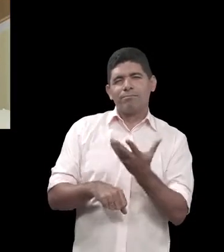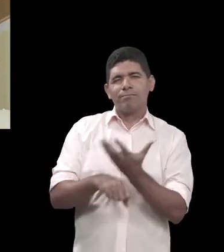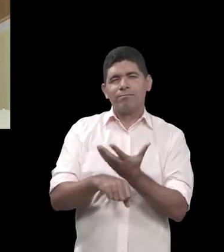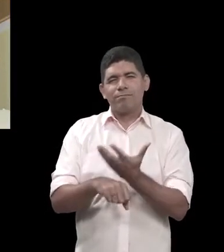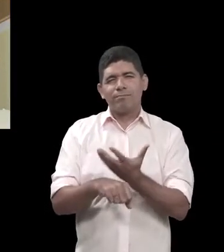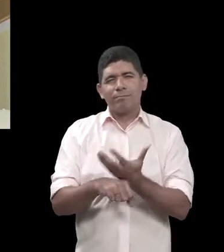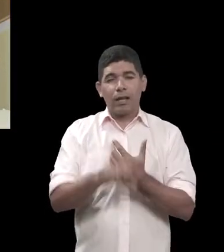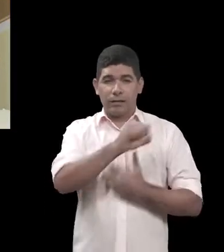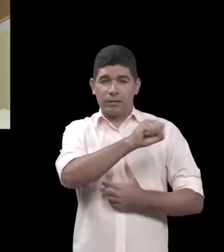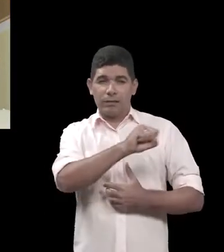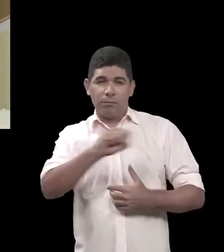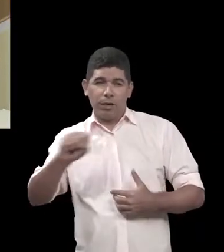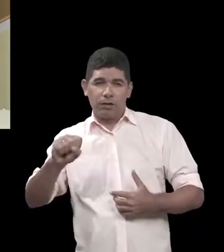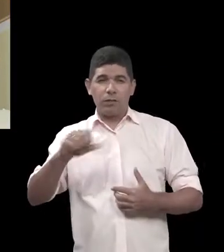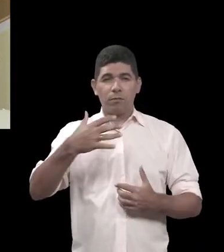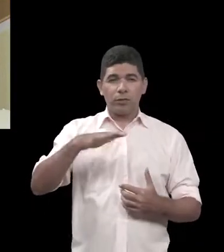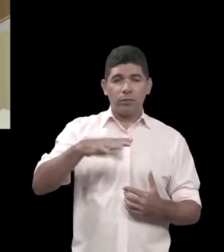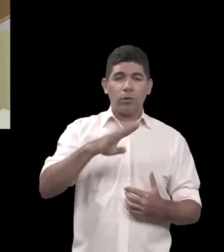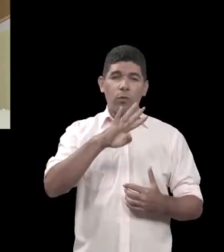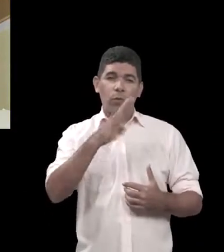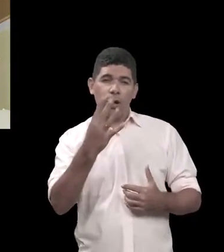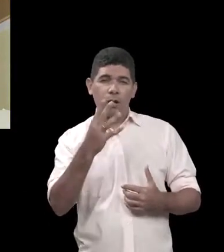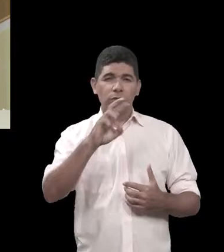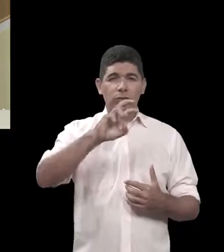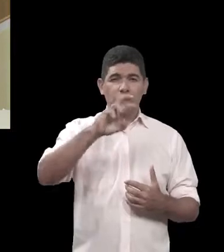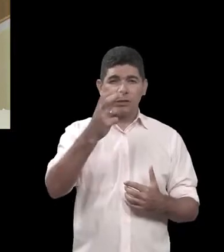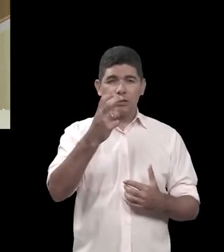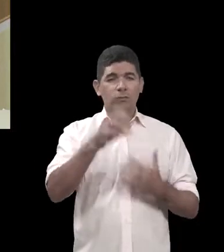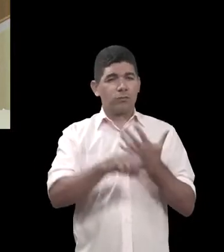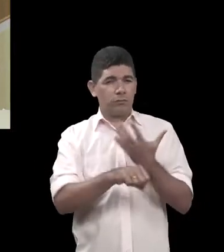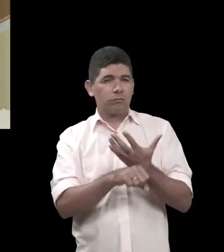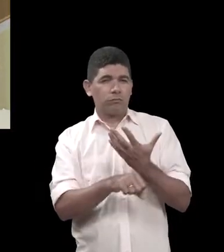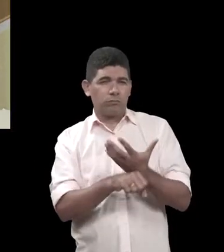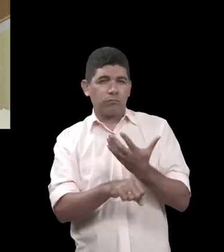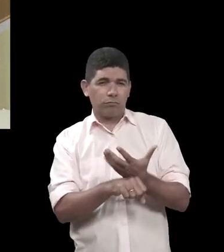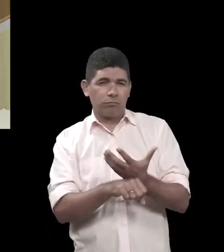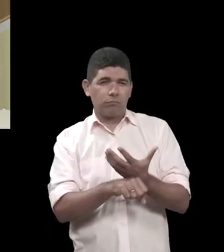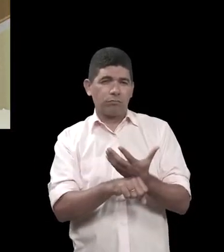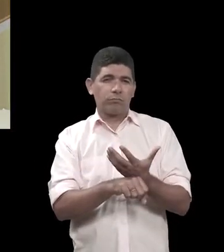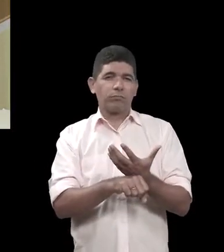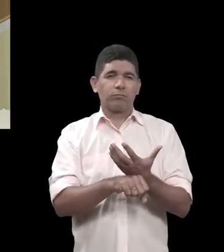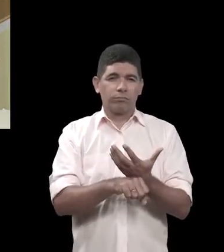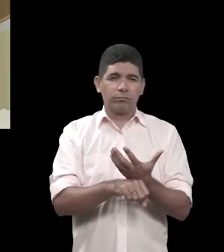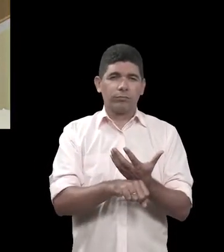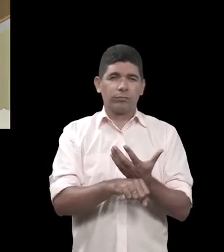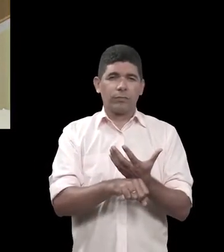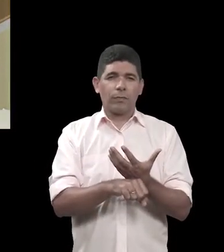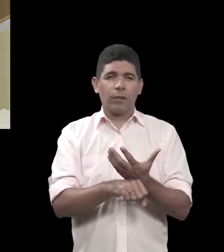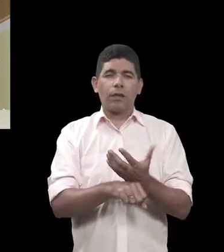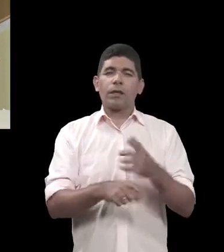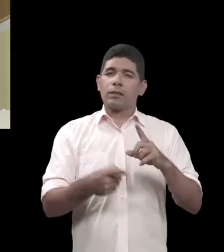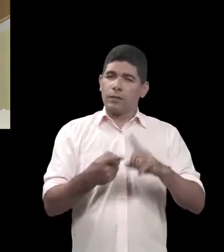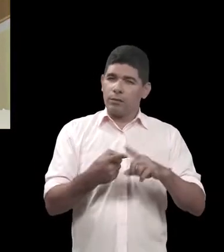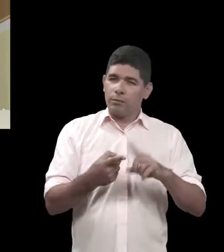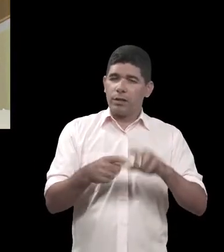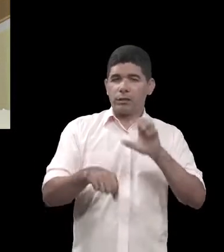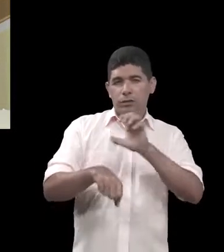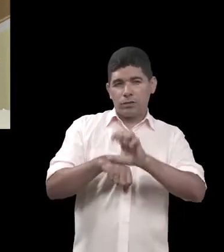5 disciplinas. E aí, e aí tem os estágios também, são 4 estágios